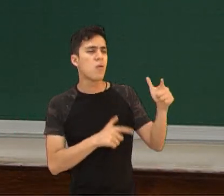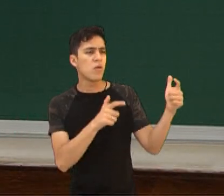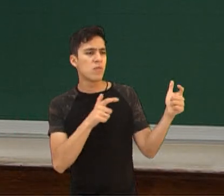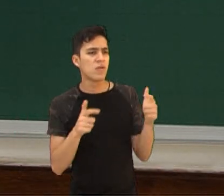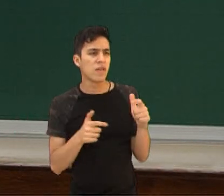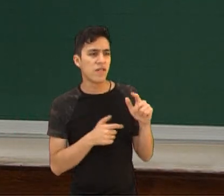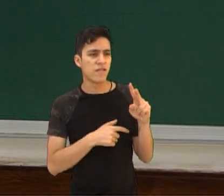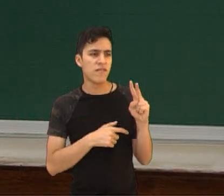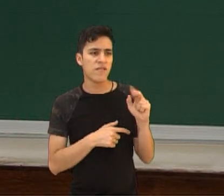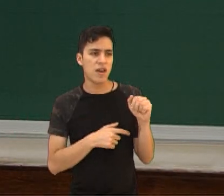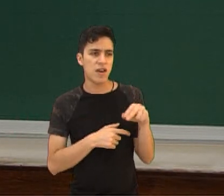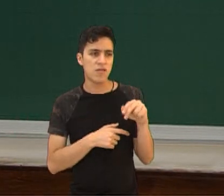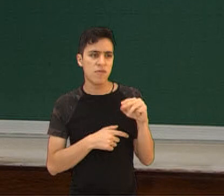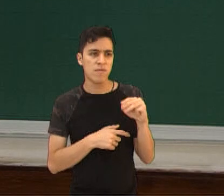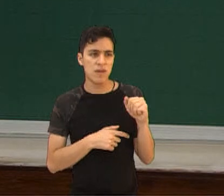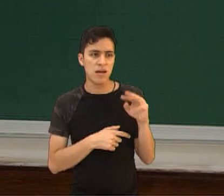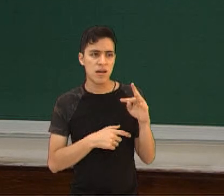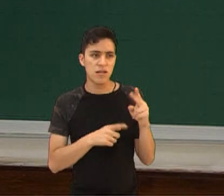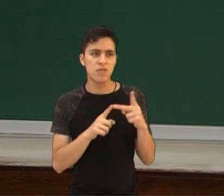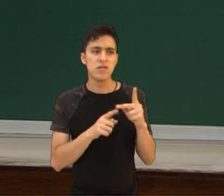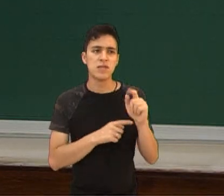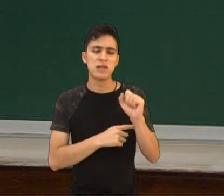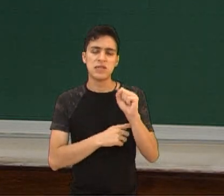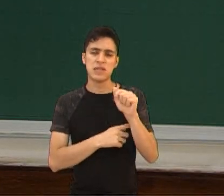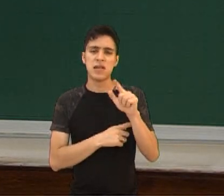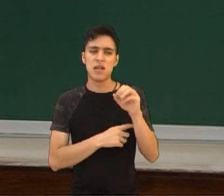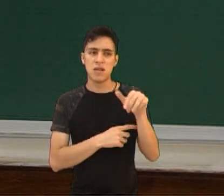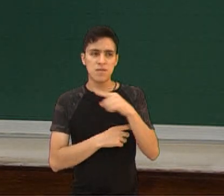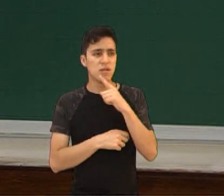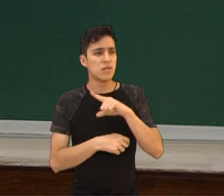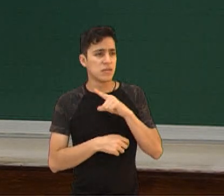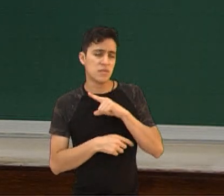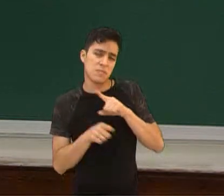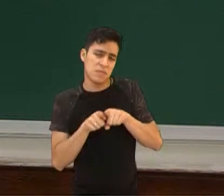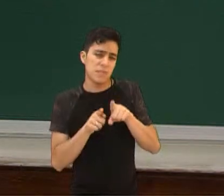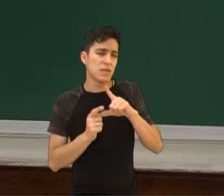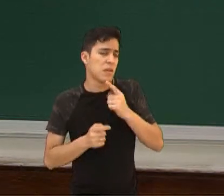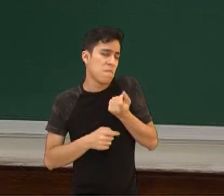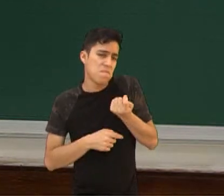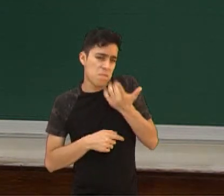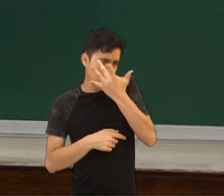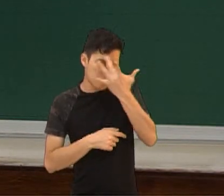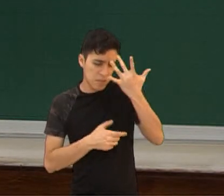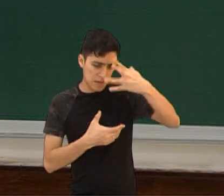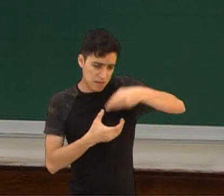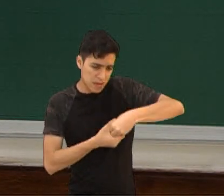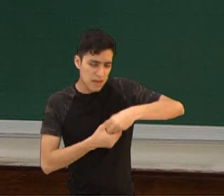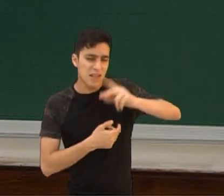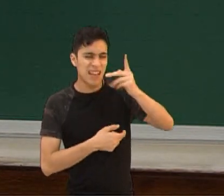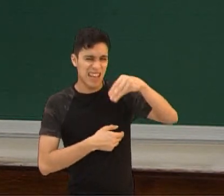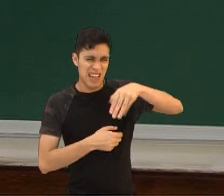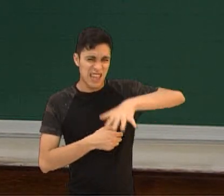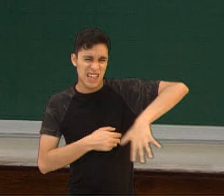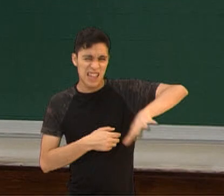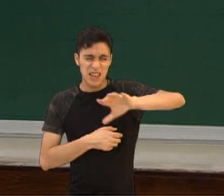densidade demográfica baixa, entre 17 e 18 habitantes por quilômetro quadrado.